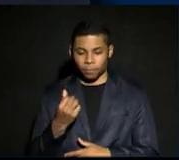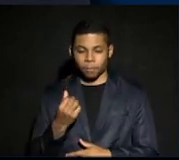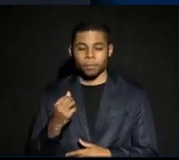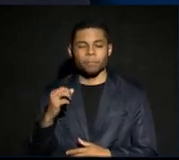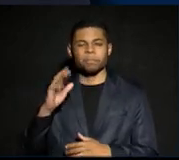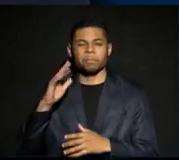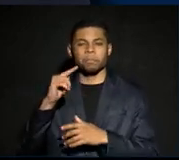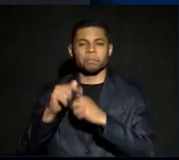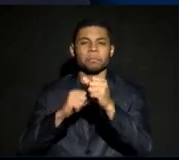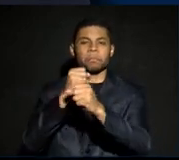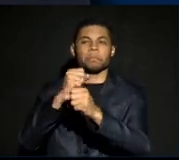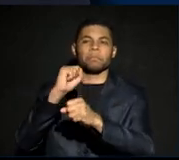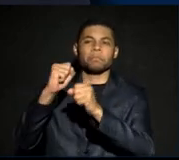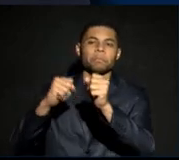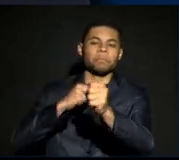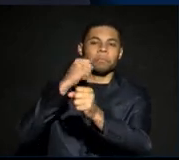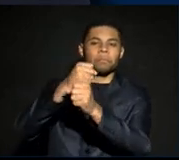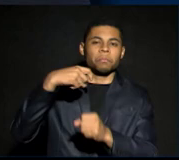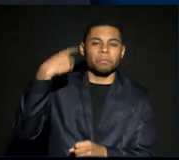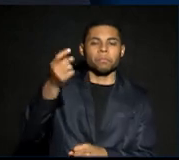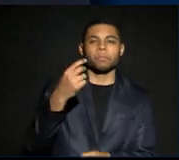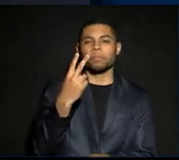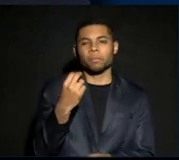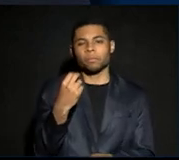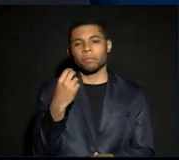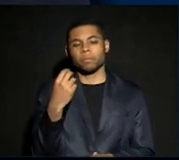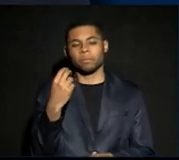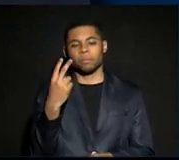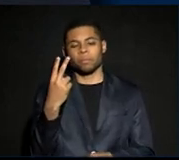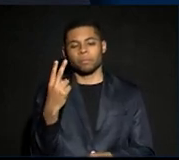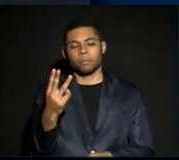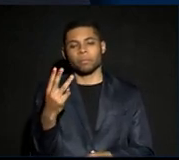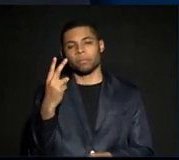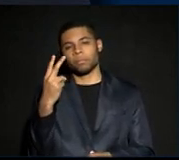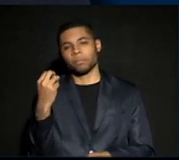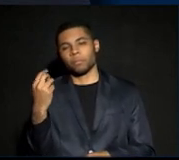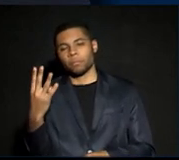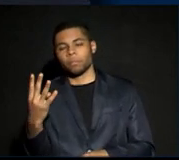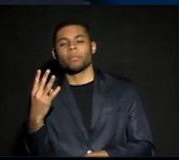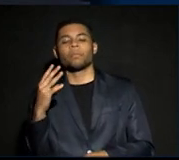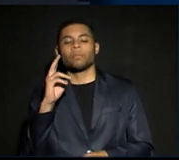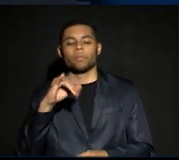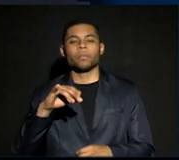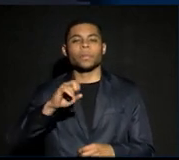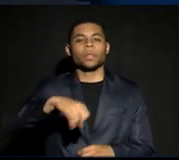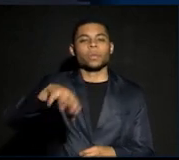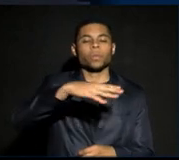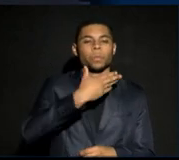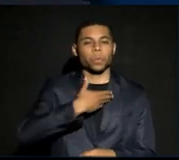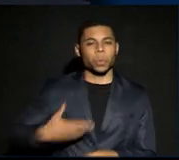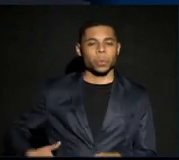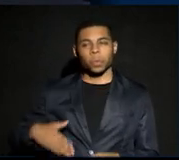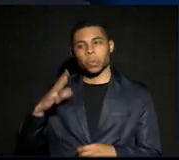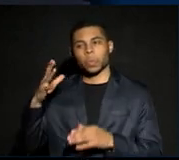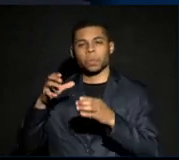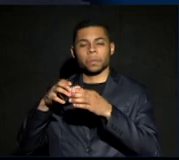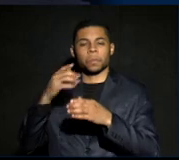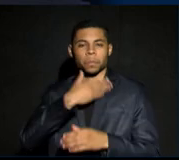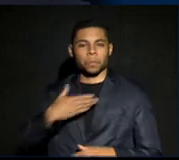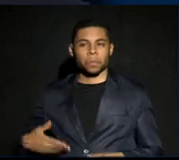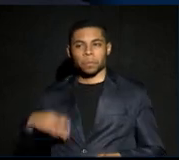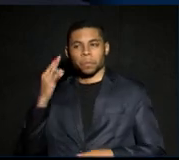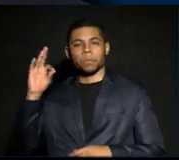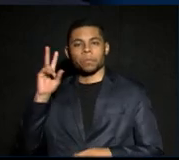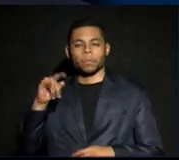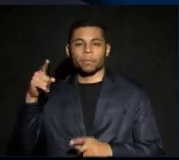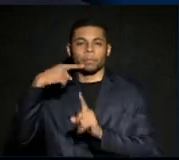daqui a 7, 8 anos, lá em 2023, 2024, o setor público, o governo federal, teria um